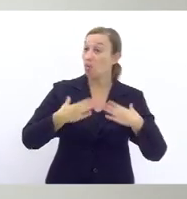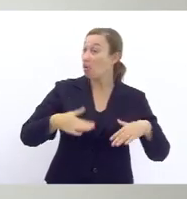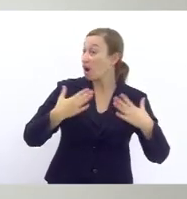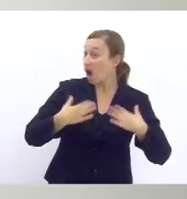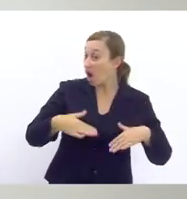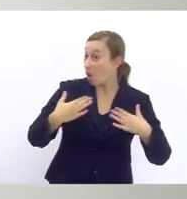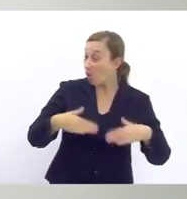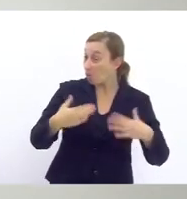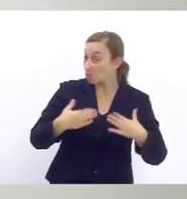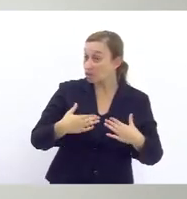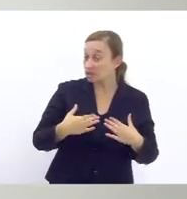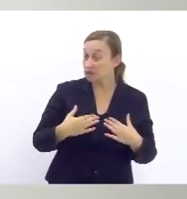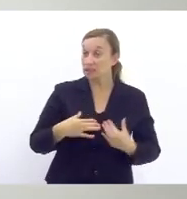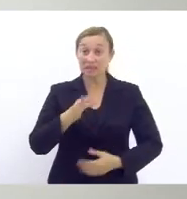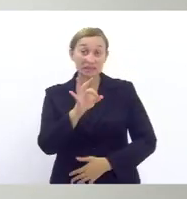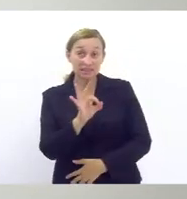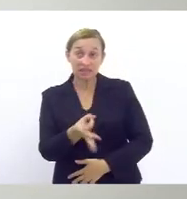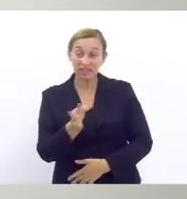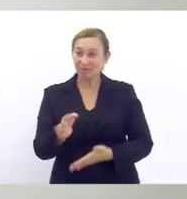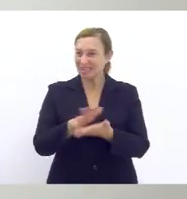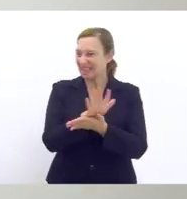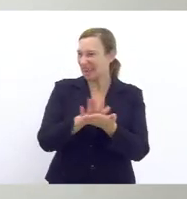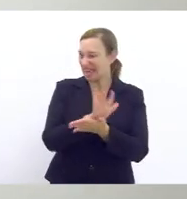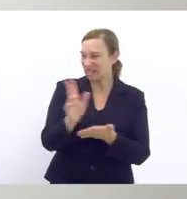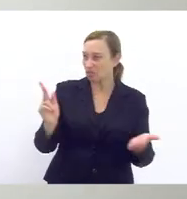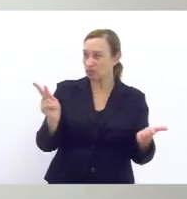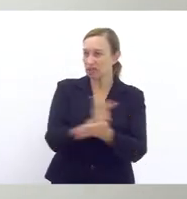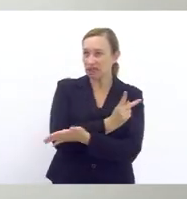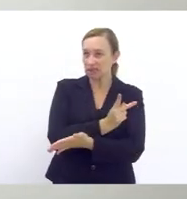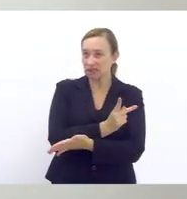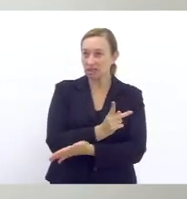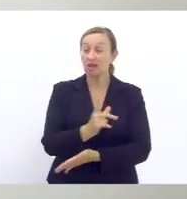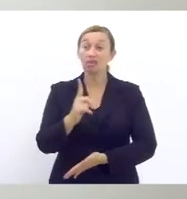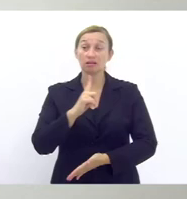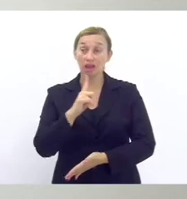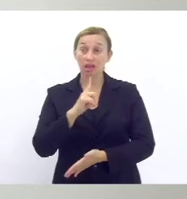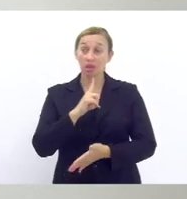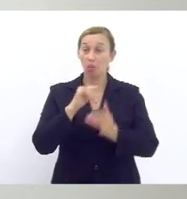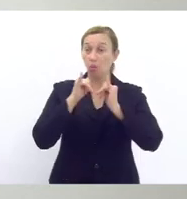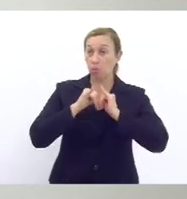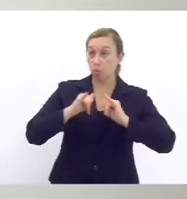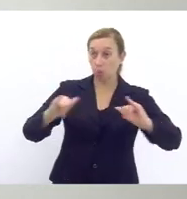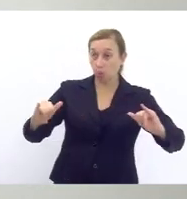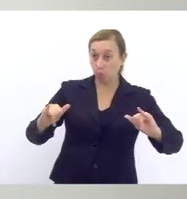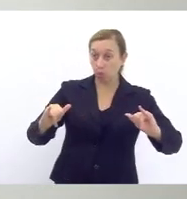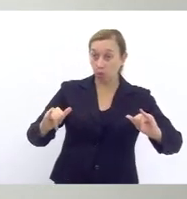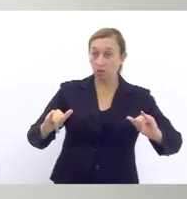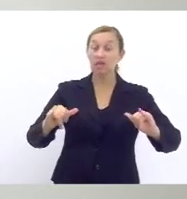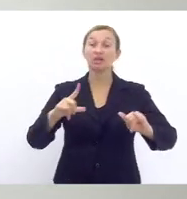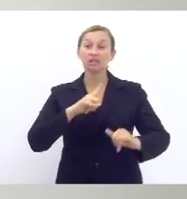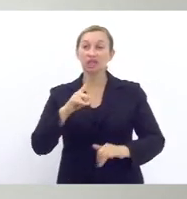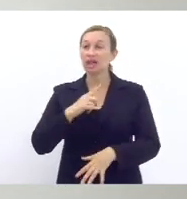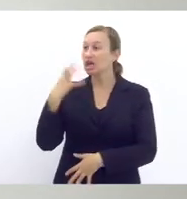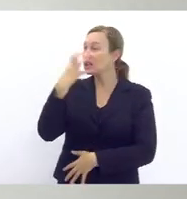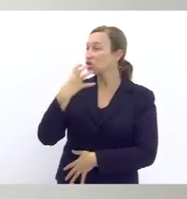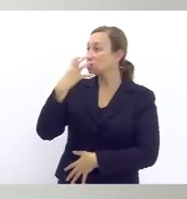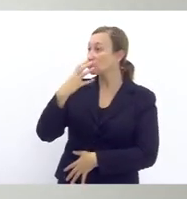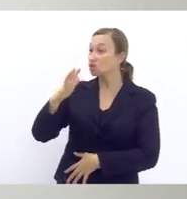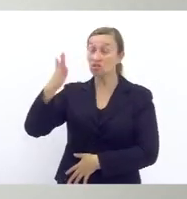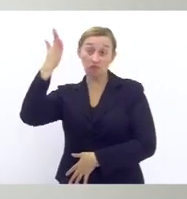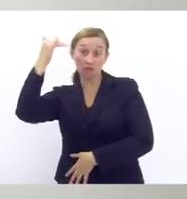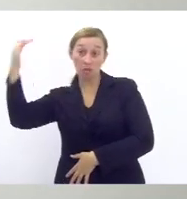e absolutamente nada acontece tem propaganda tem cantores internacionais